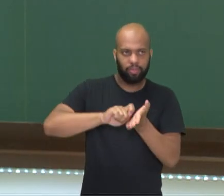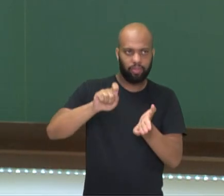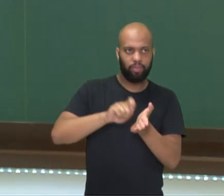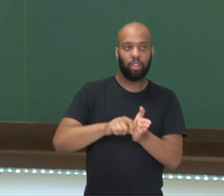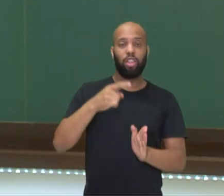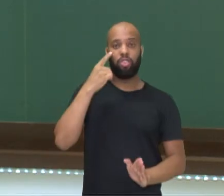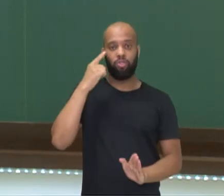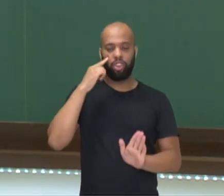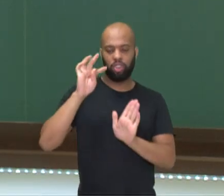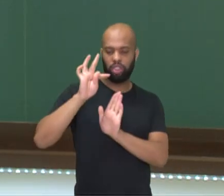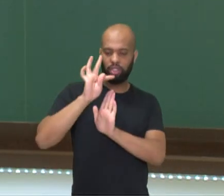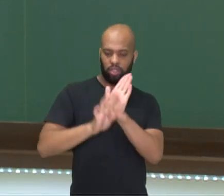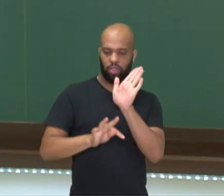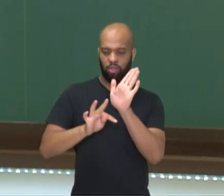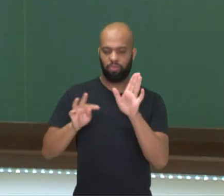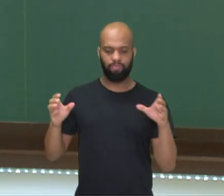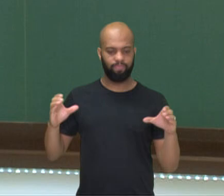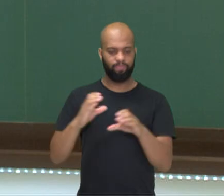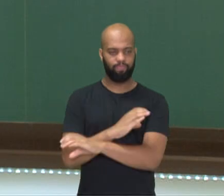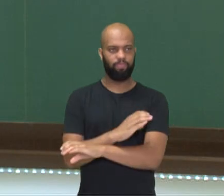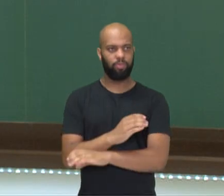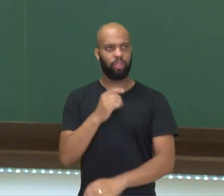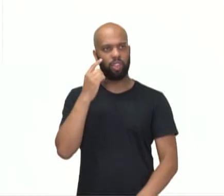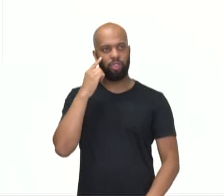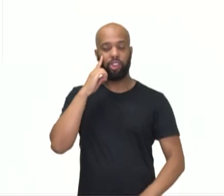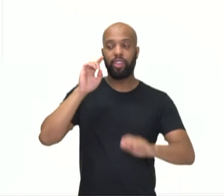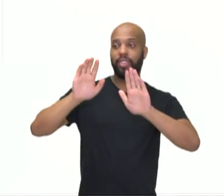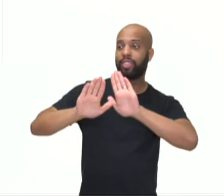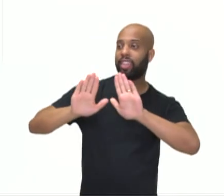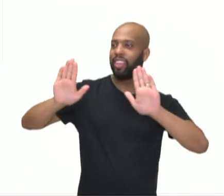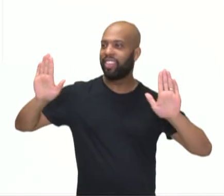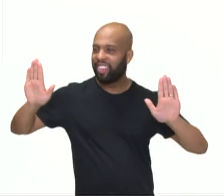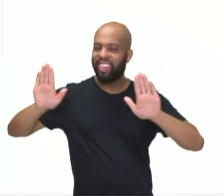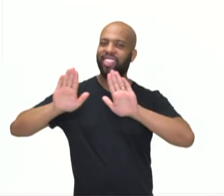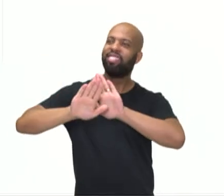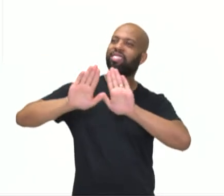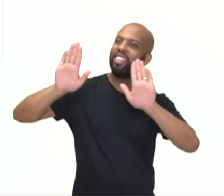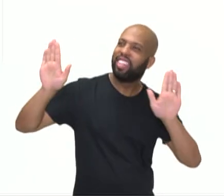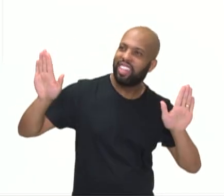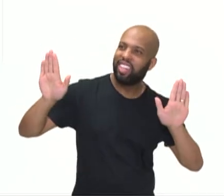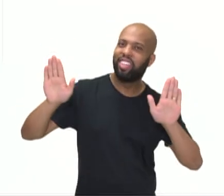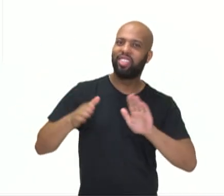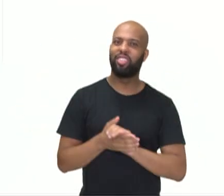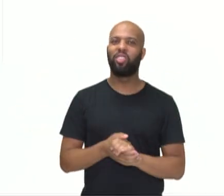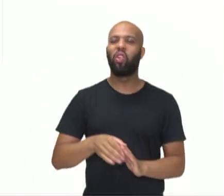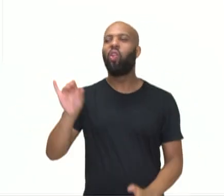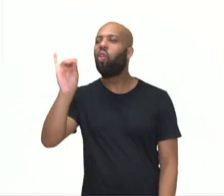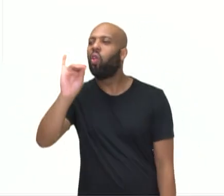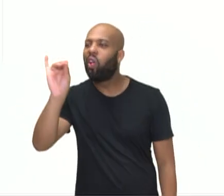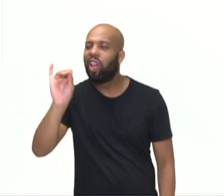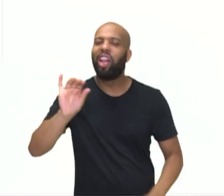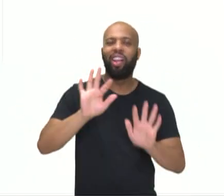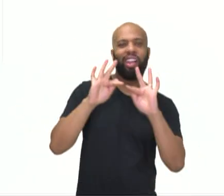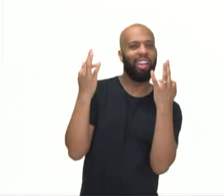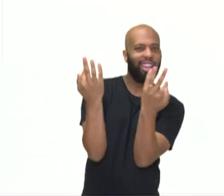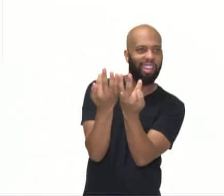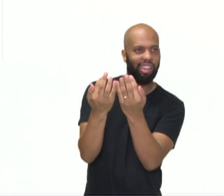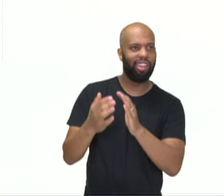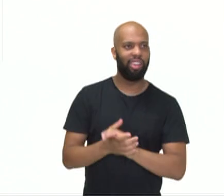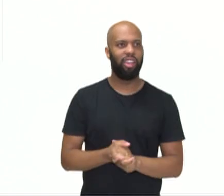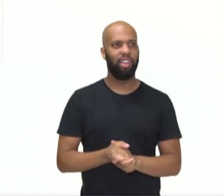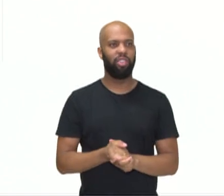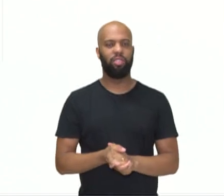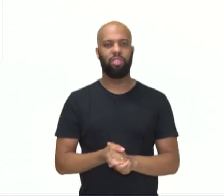o texto aqui todo, olha aqui a saudação, saludo, hola família. E aí,